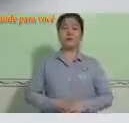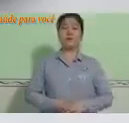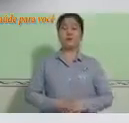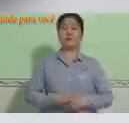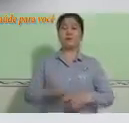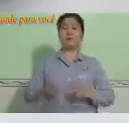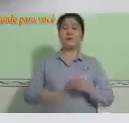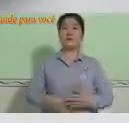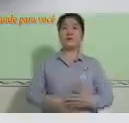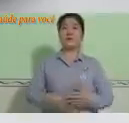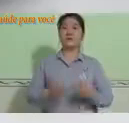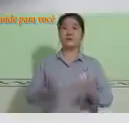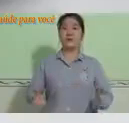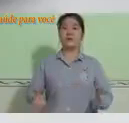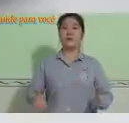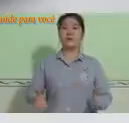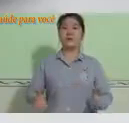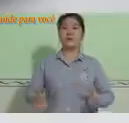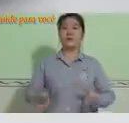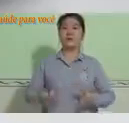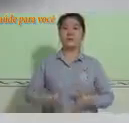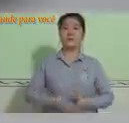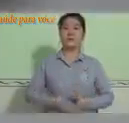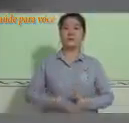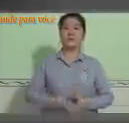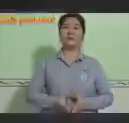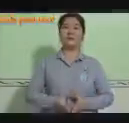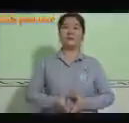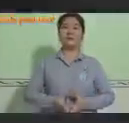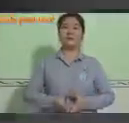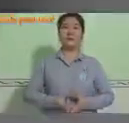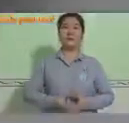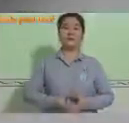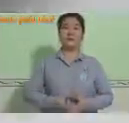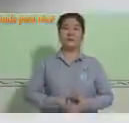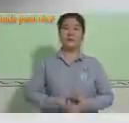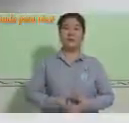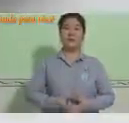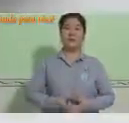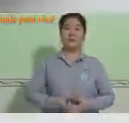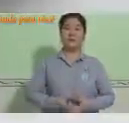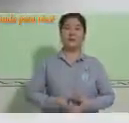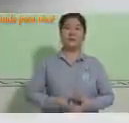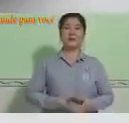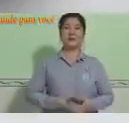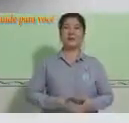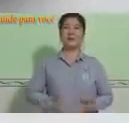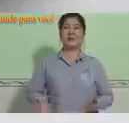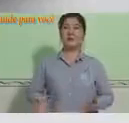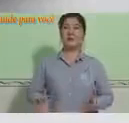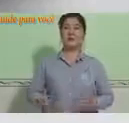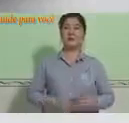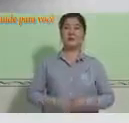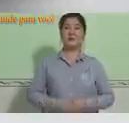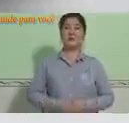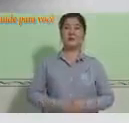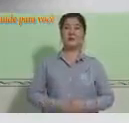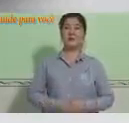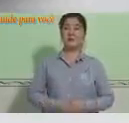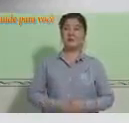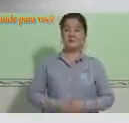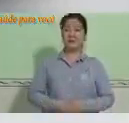rosto, boca torta e olho descaído, dificuldade para fazer expressões faciais, comer ou